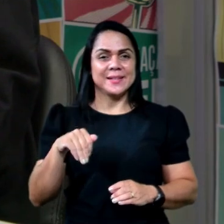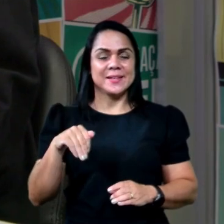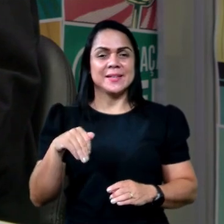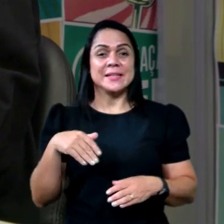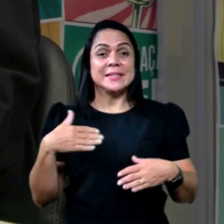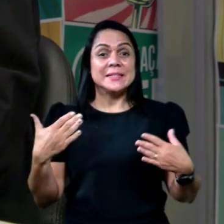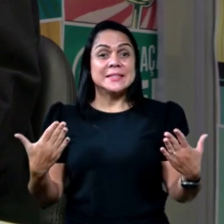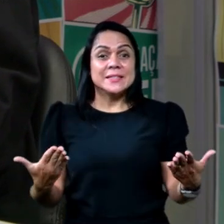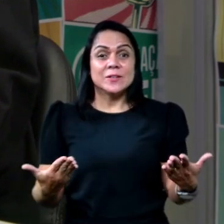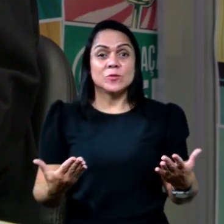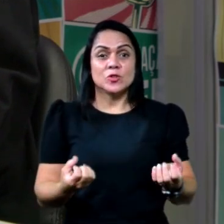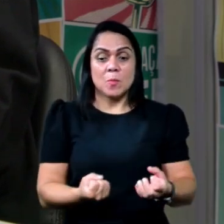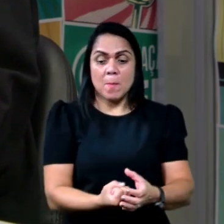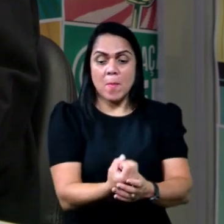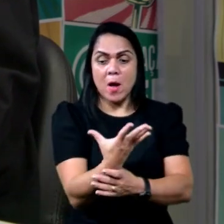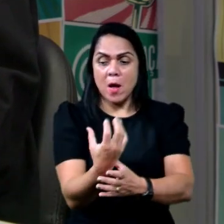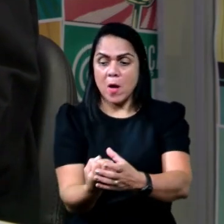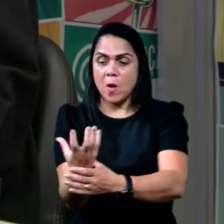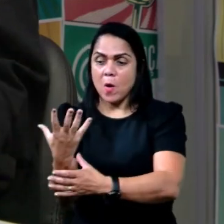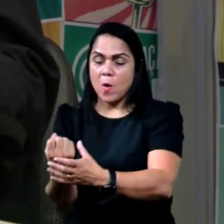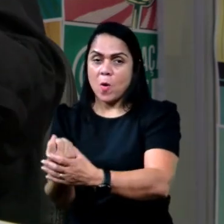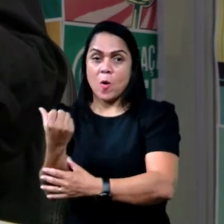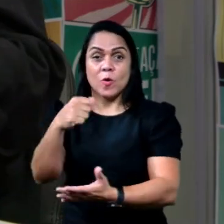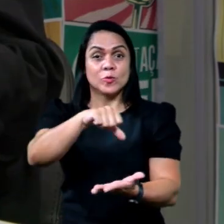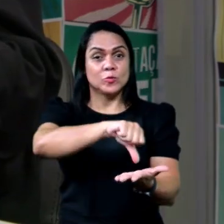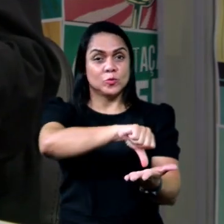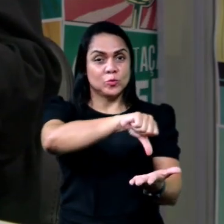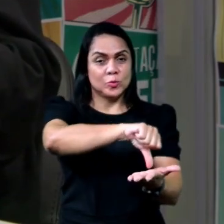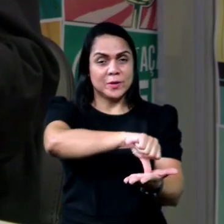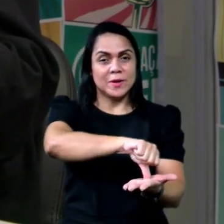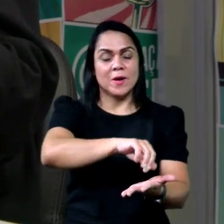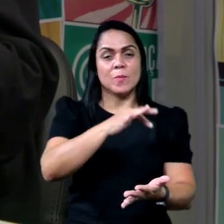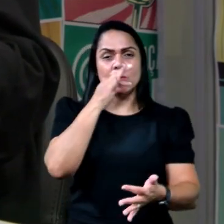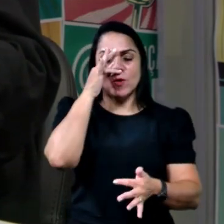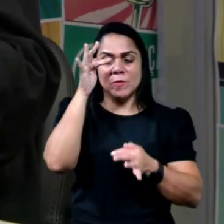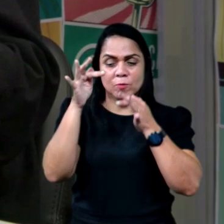nosso campus. E temos. Agora as flores estão